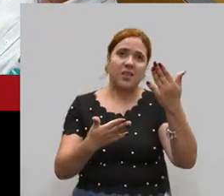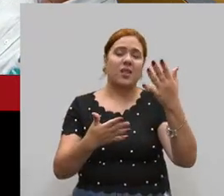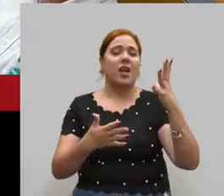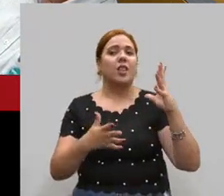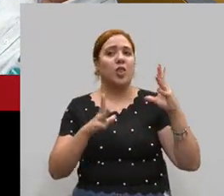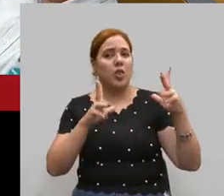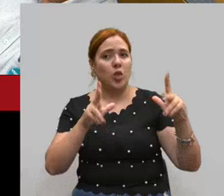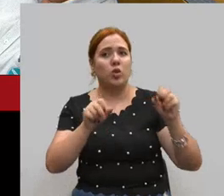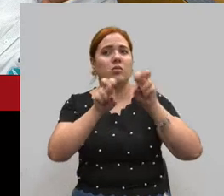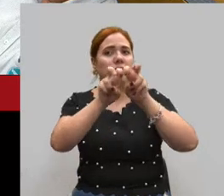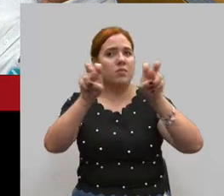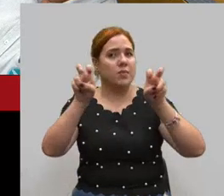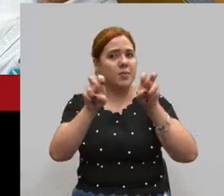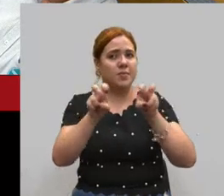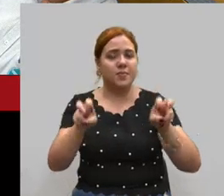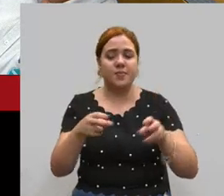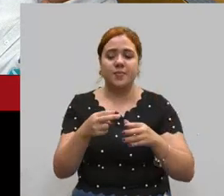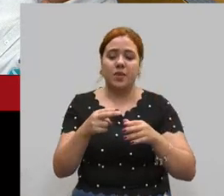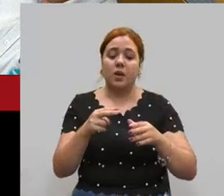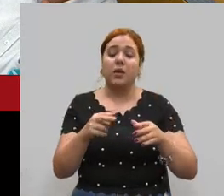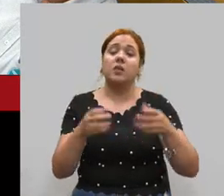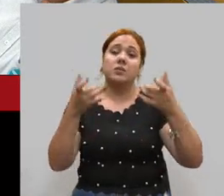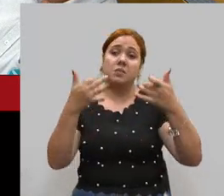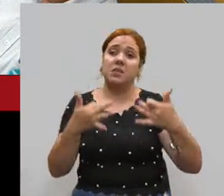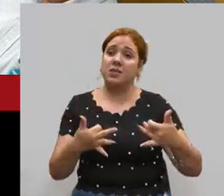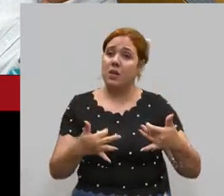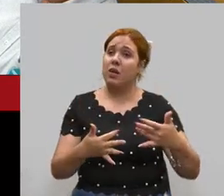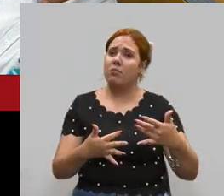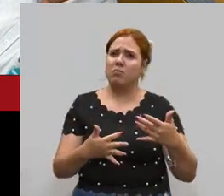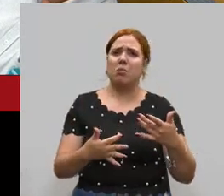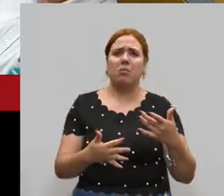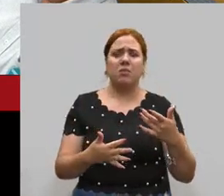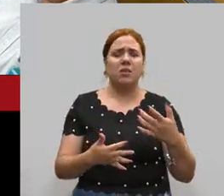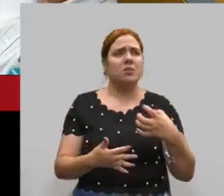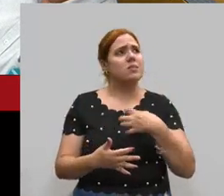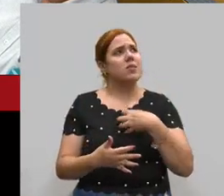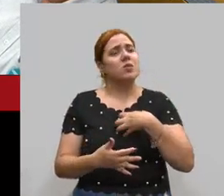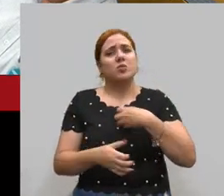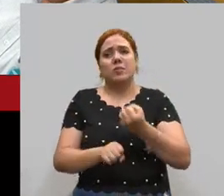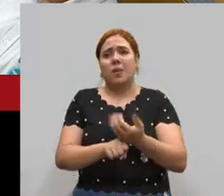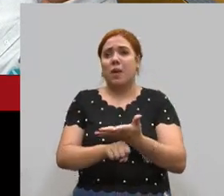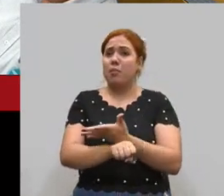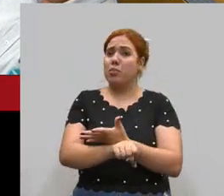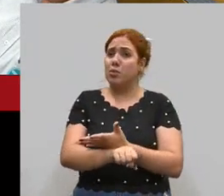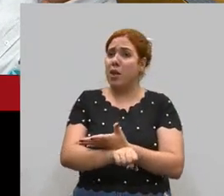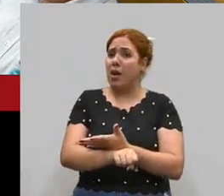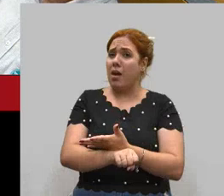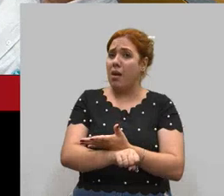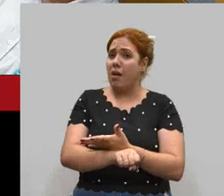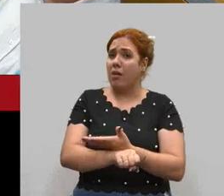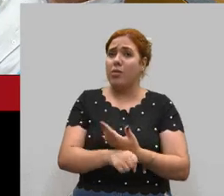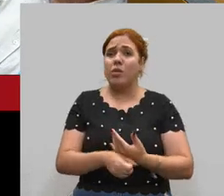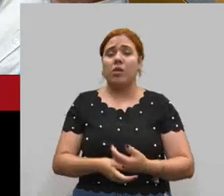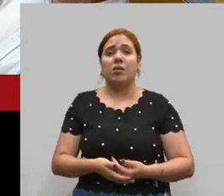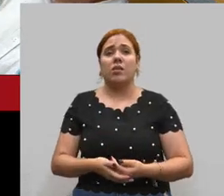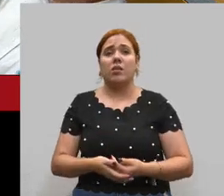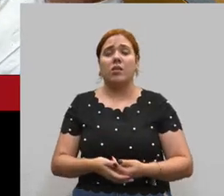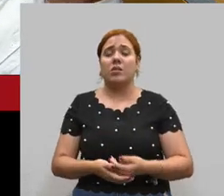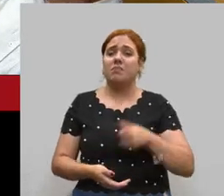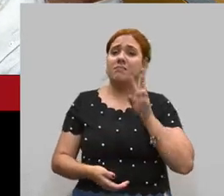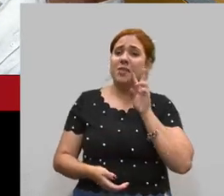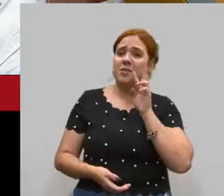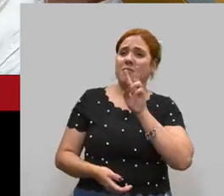aqui falando por uma causa Nobre eh confesso que eu fico até emocionado vendo aí nosso companheiro